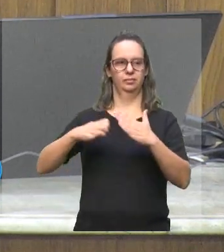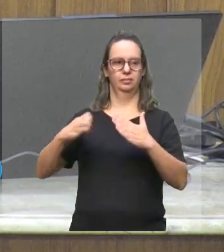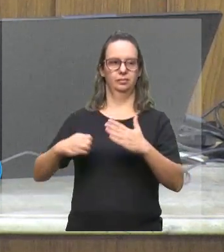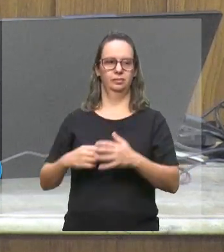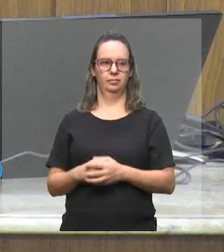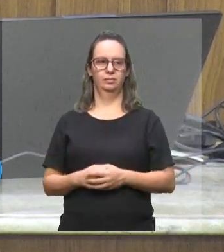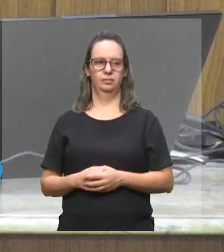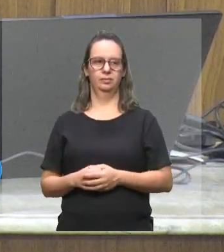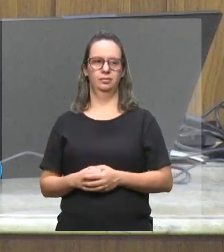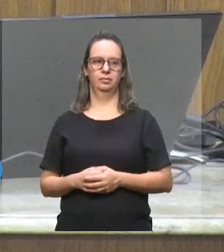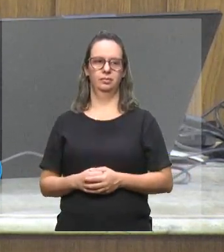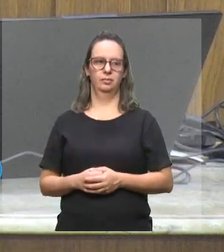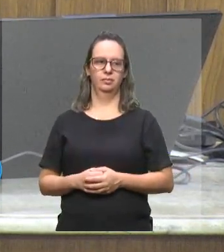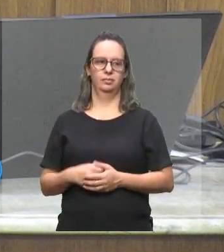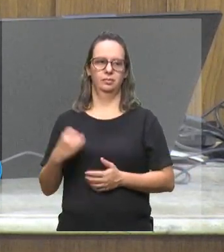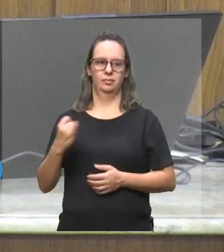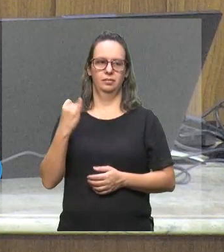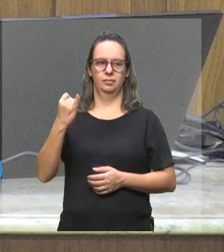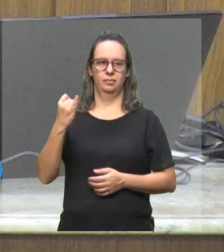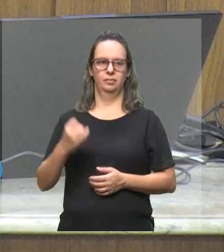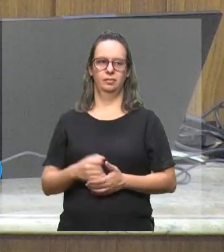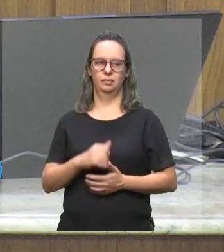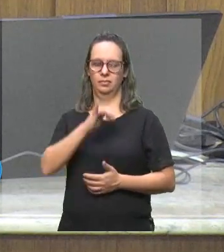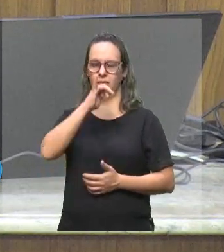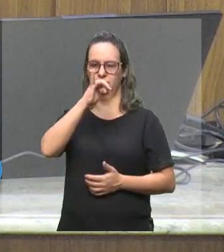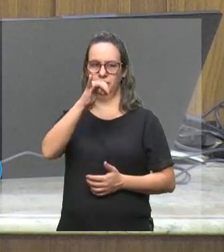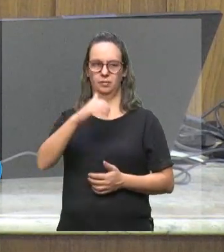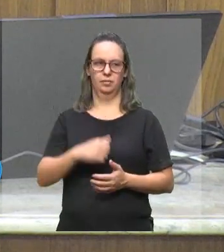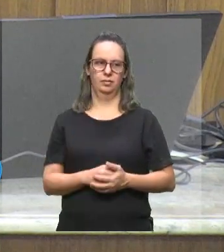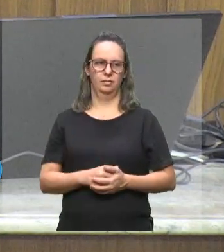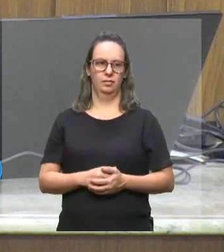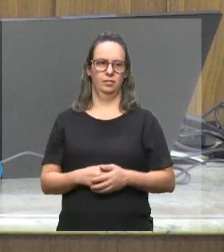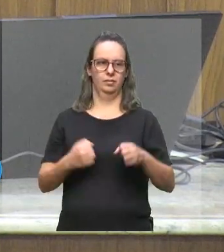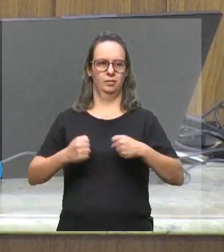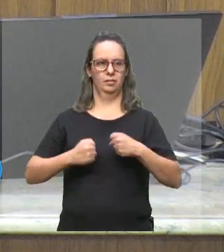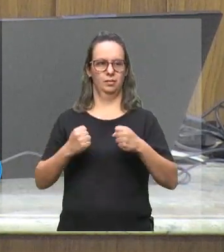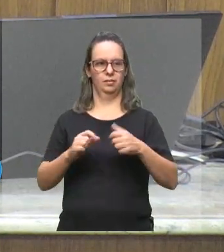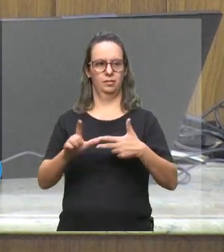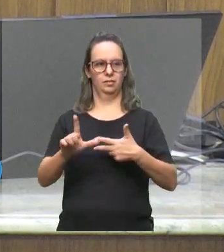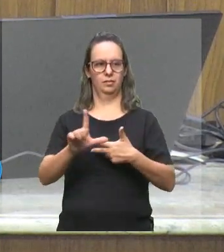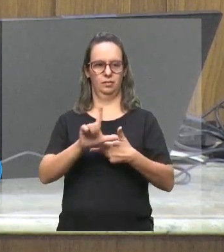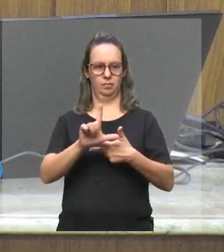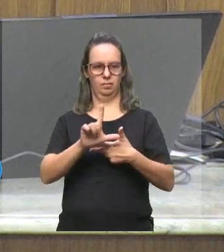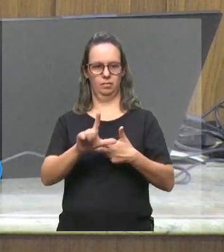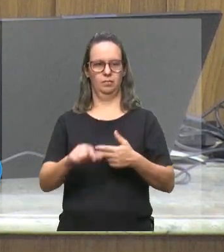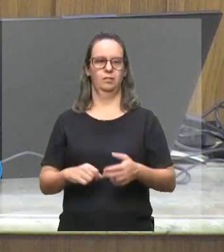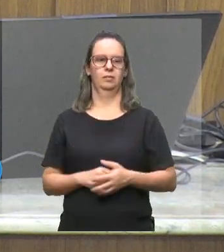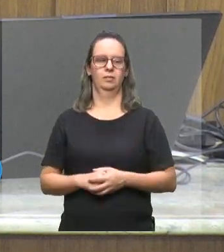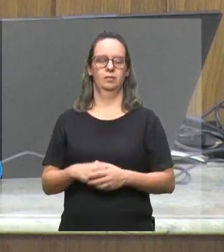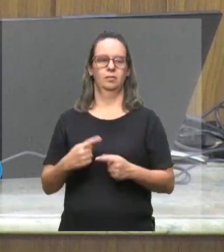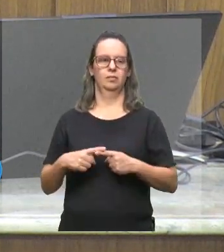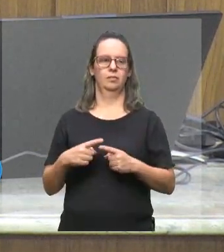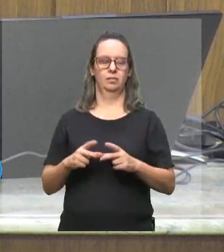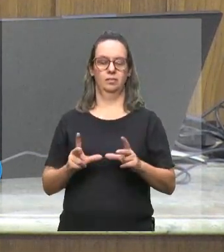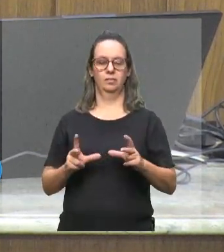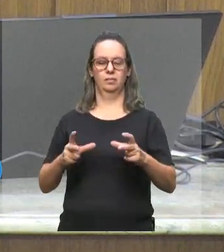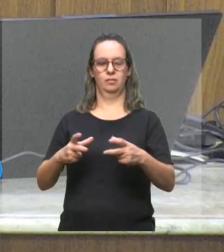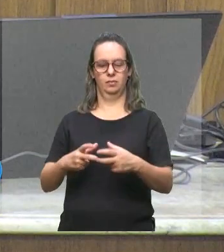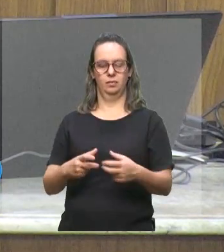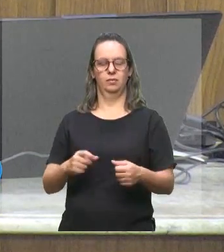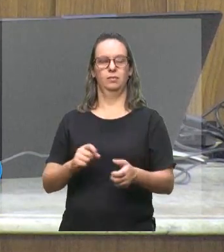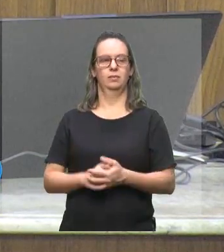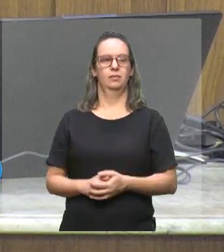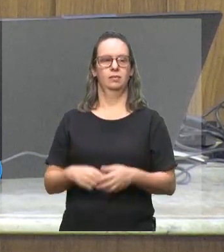à participação do Poder Legislativo. Acho muito importante. A Câmara também está integrada